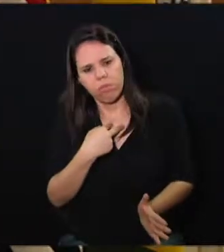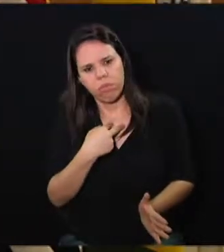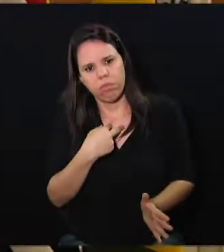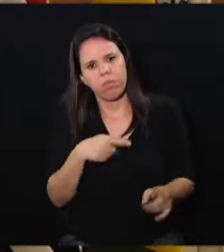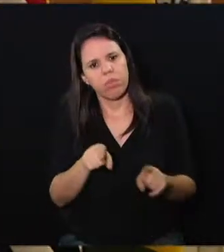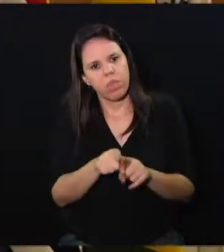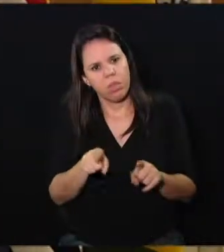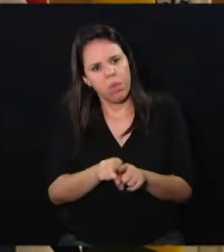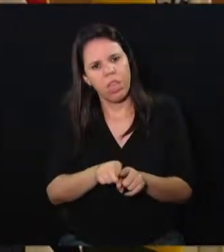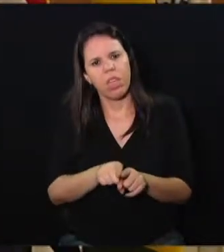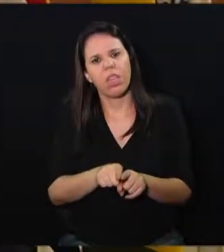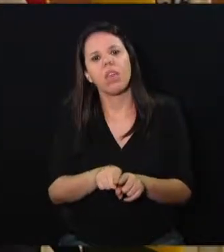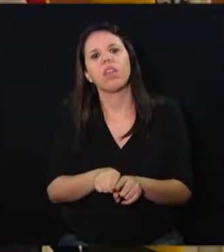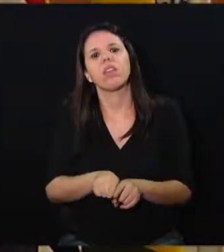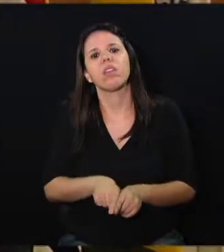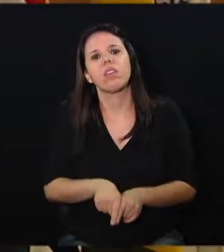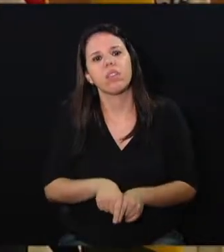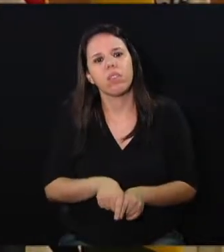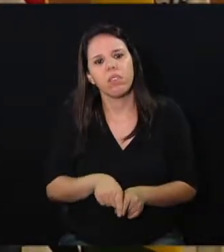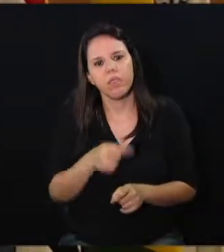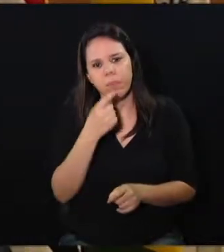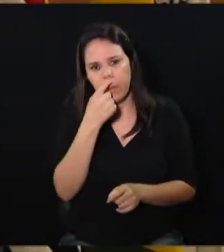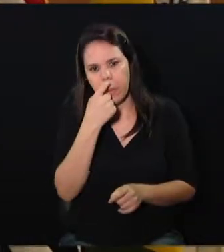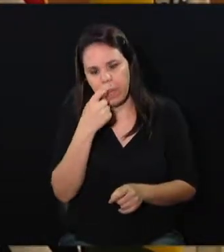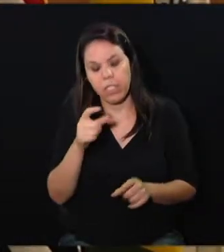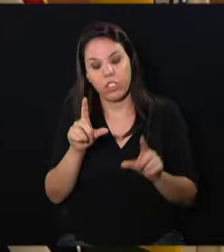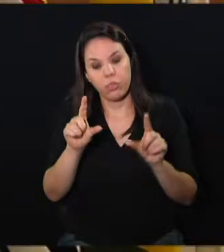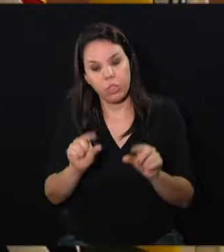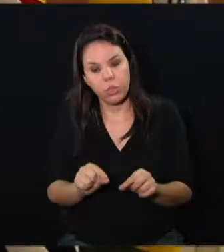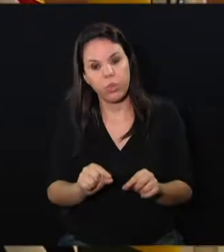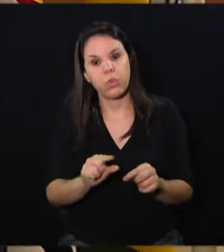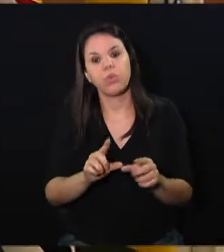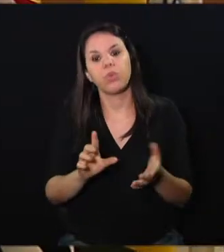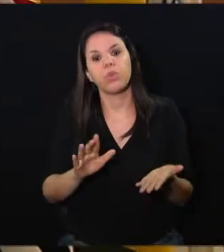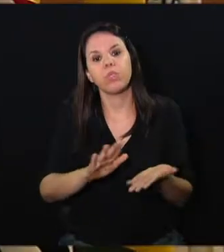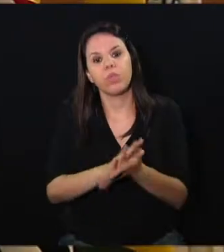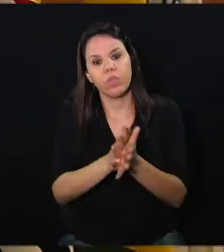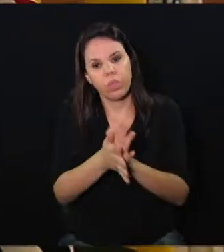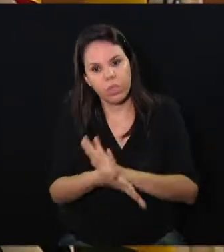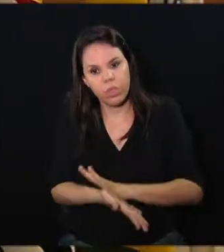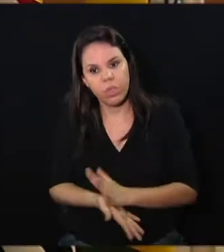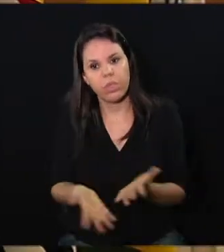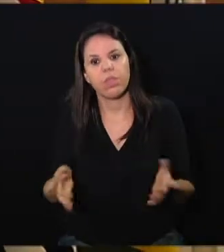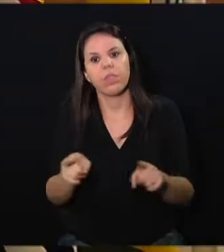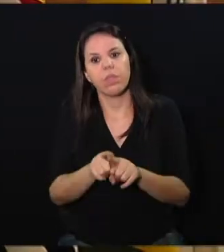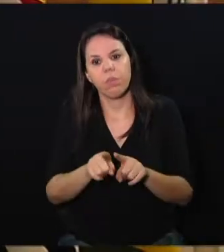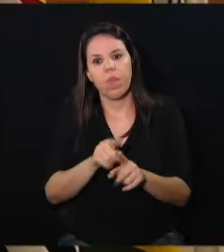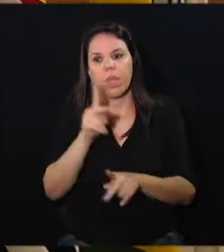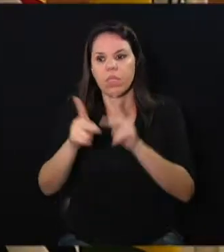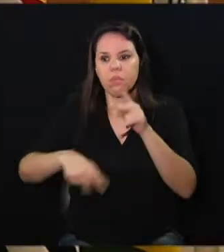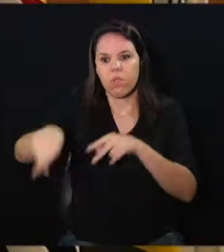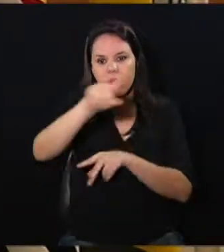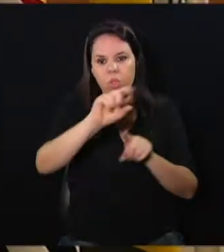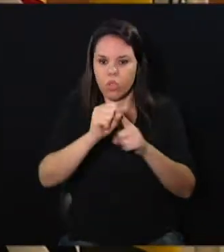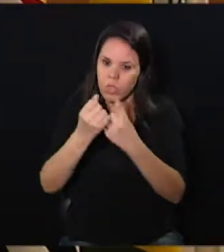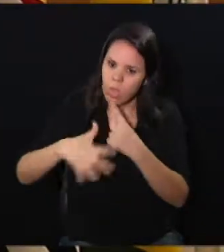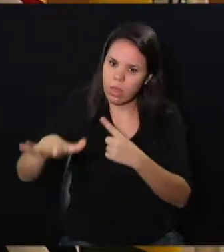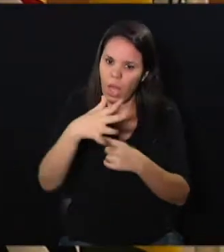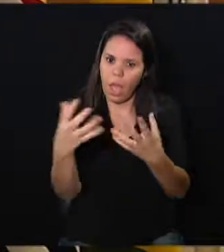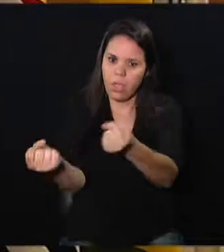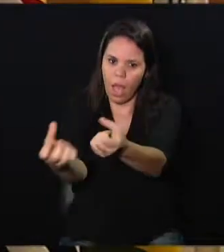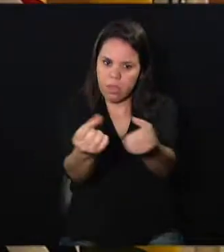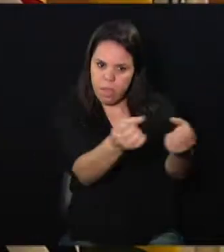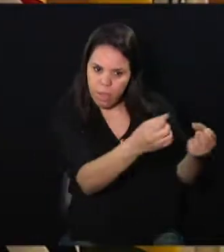aparelho repressor, a compreensão da sociedade como um todo, de quanto esses crimes